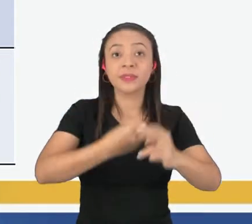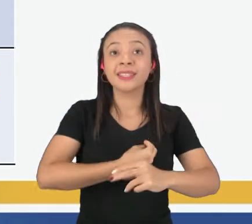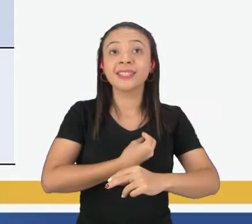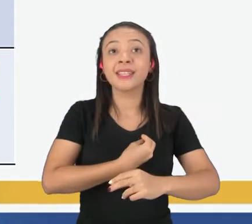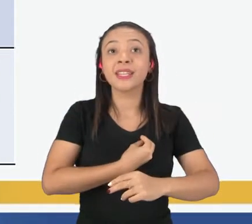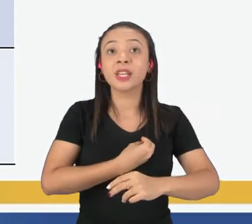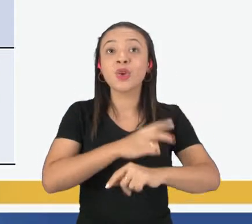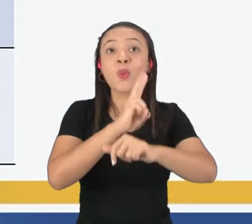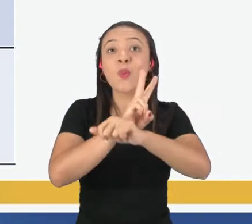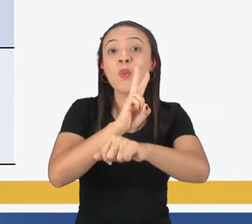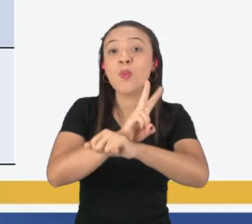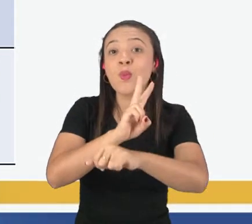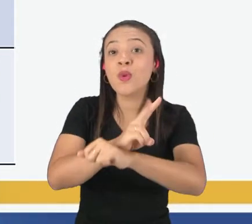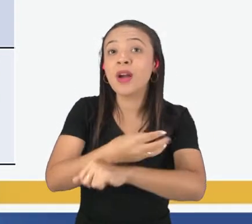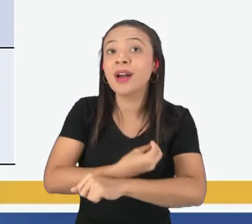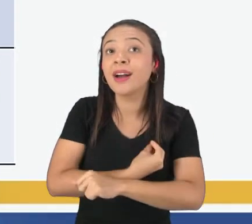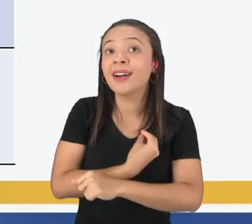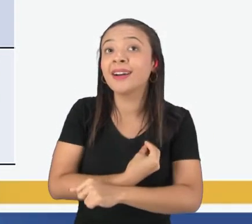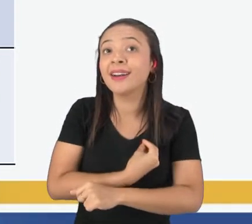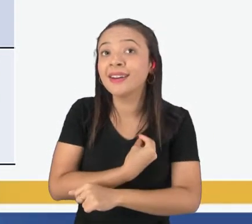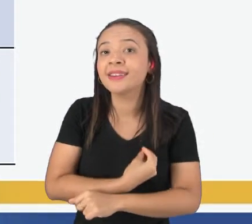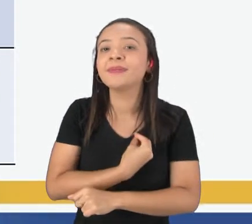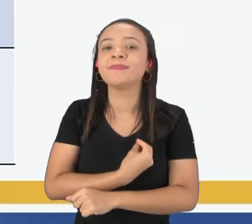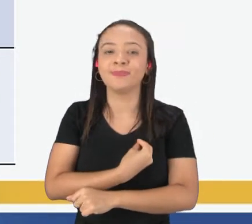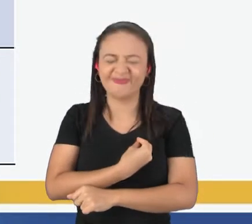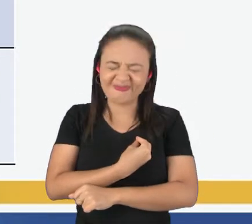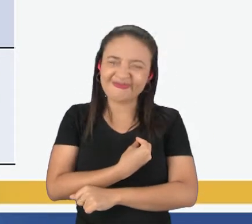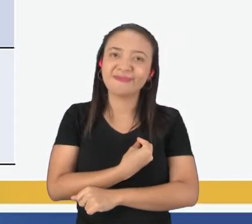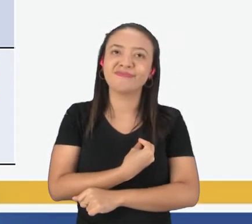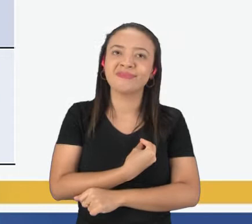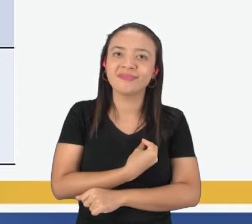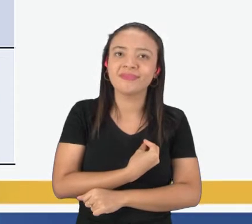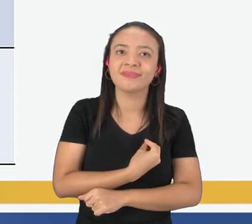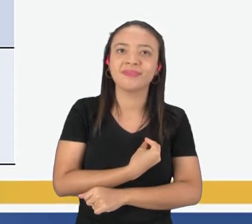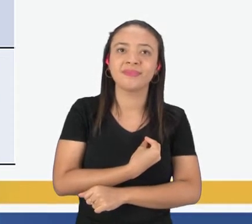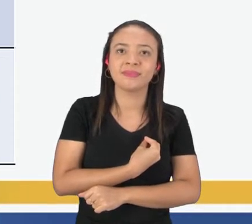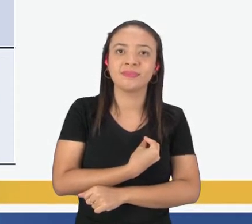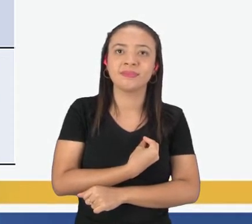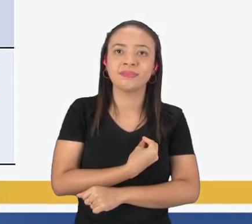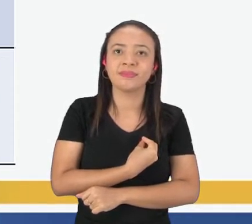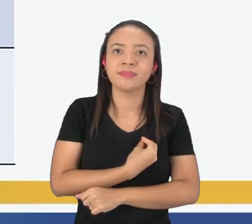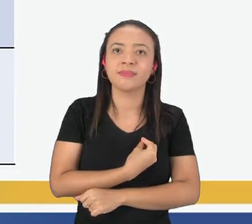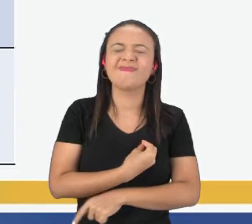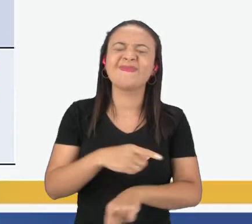preservação do outro, a preservação da vida está na categoria de respeito à vida